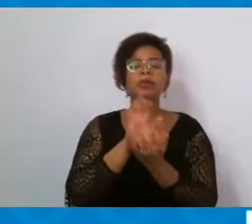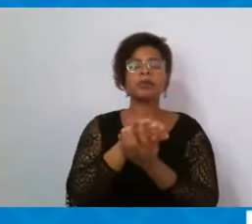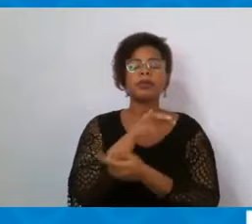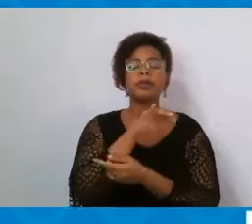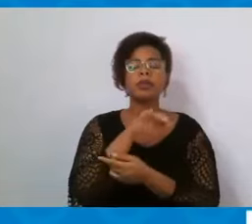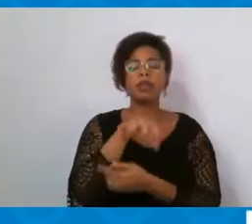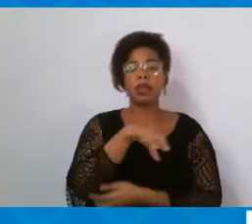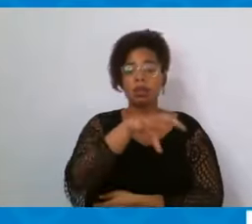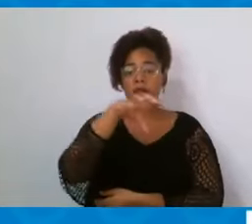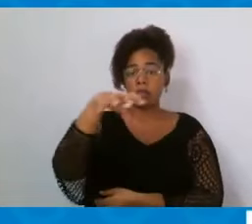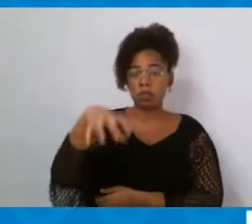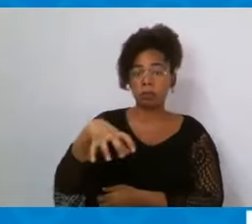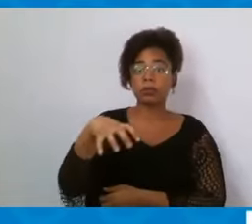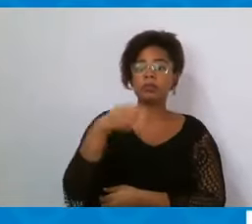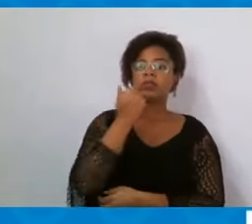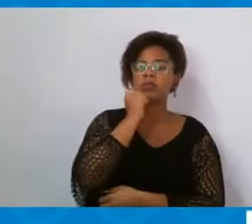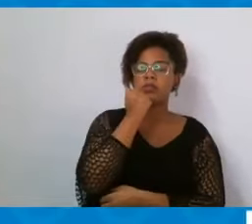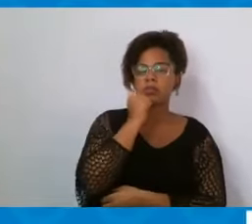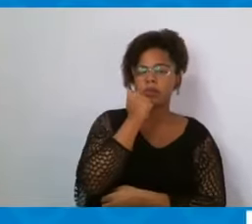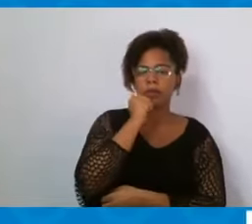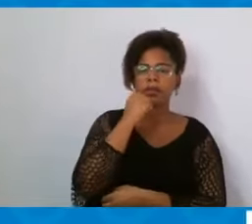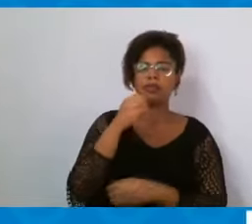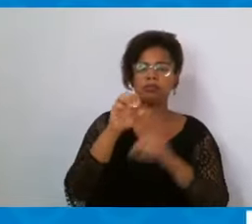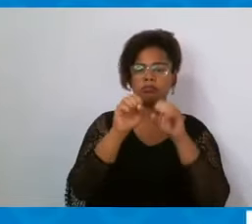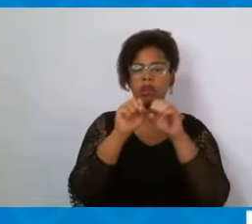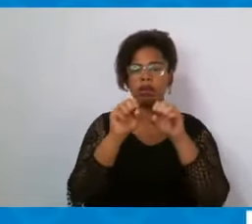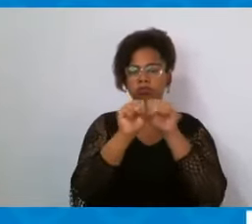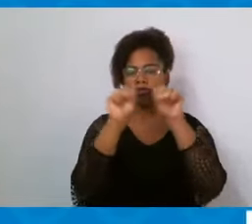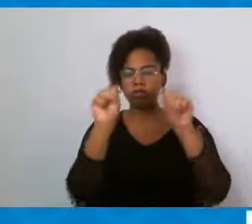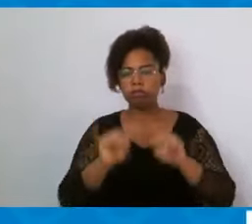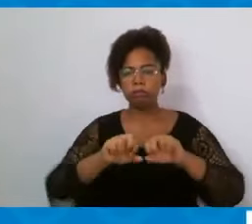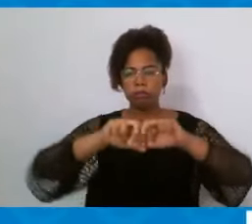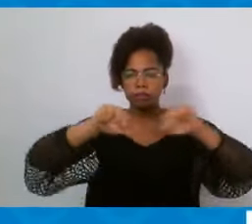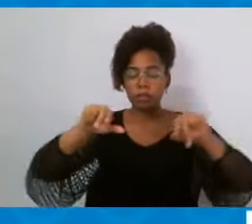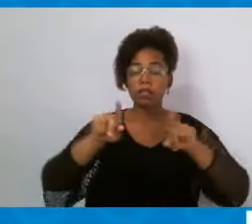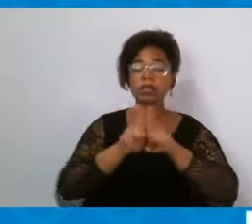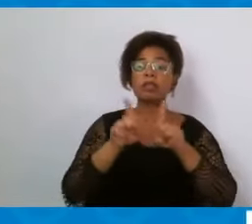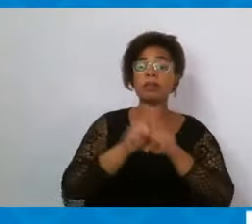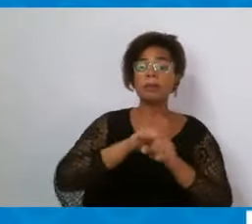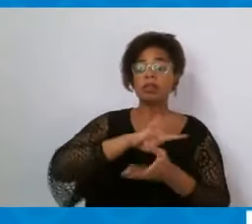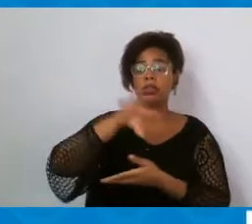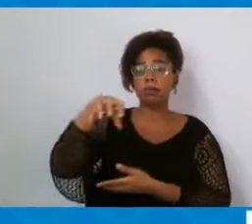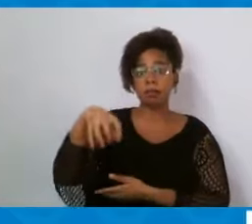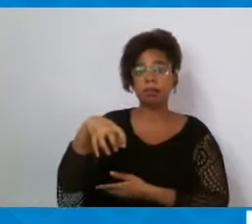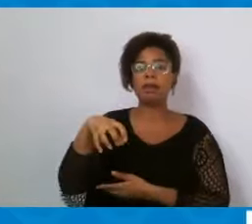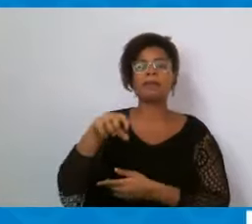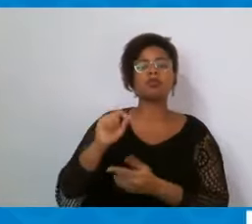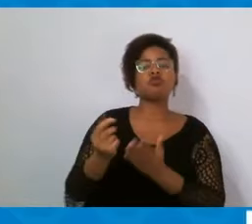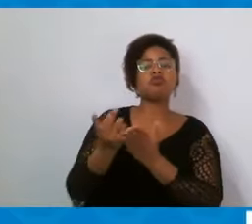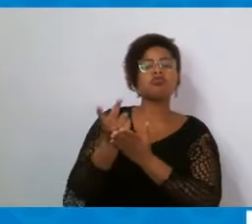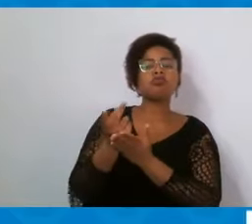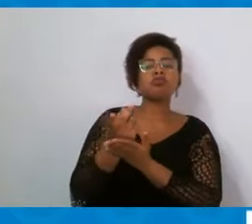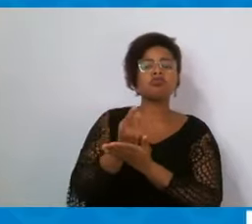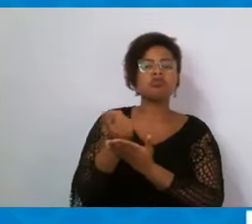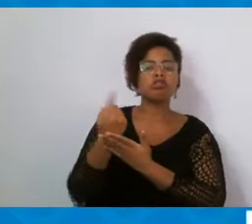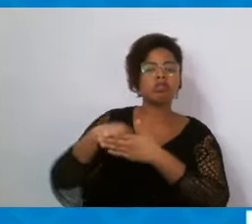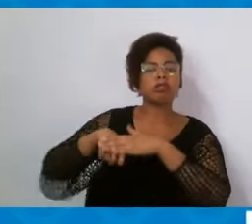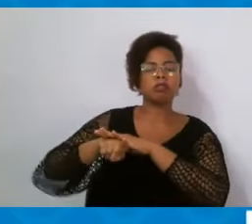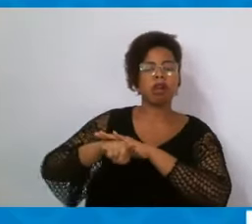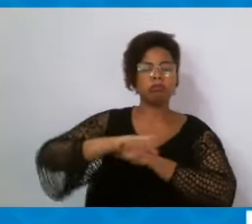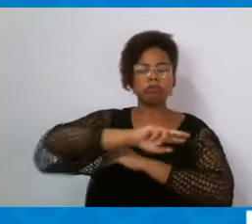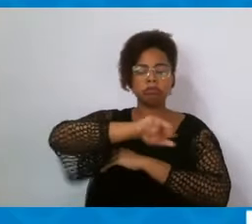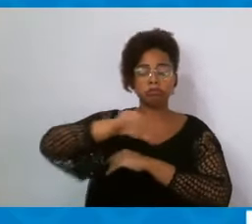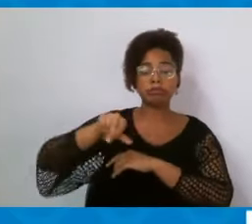e o departamento de design, numa metodologia de aprendizagem baseada em desafios, e olha que eu não